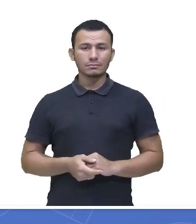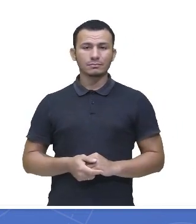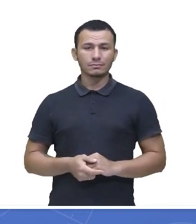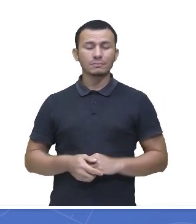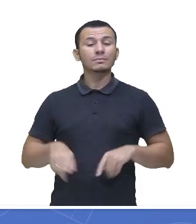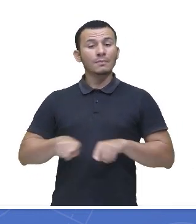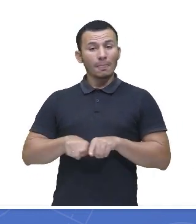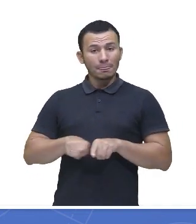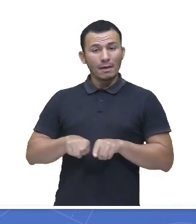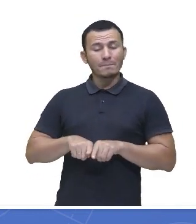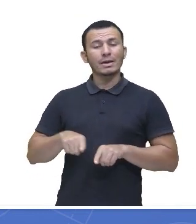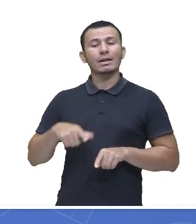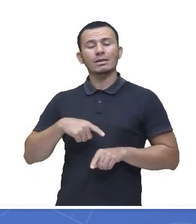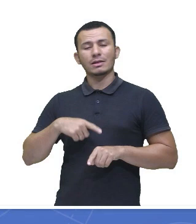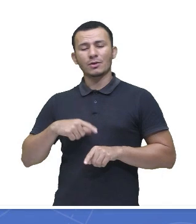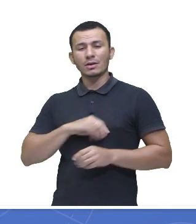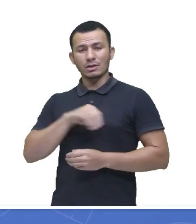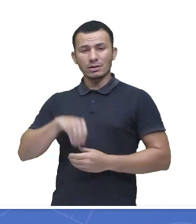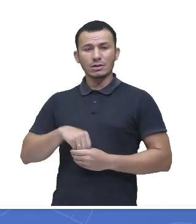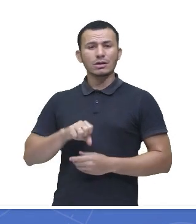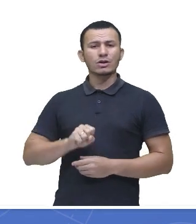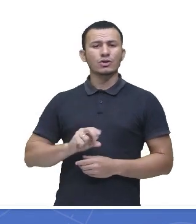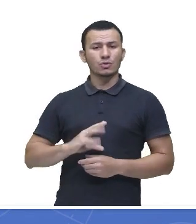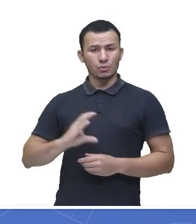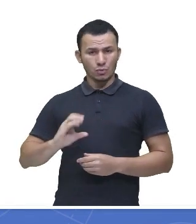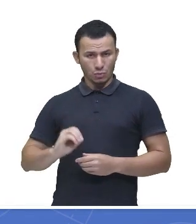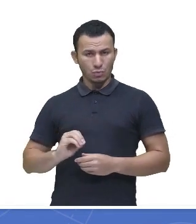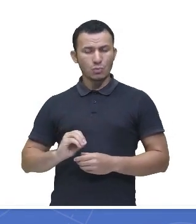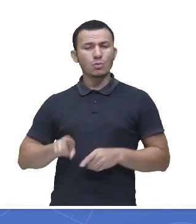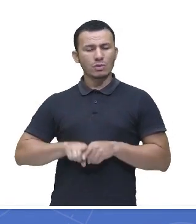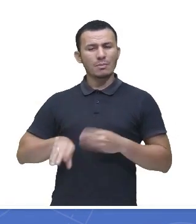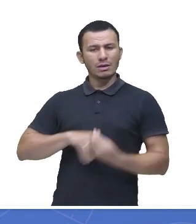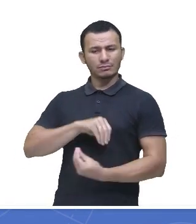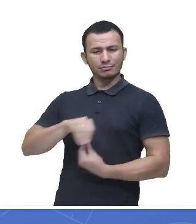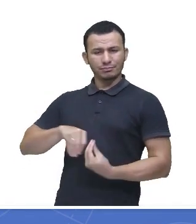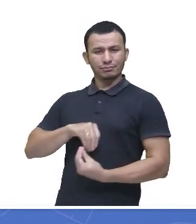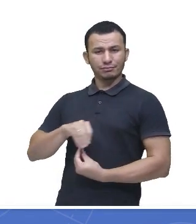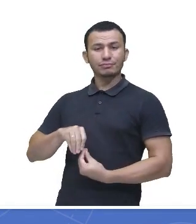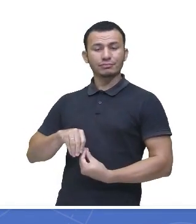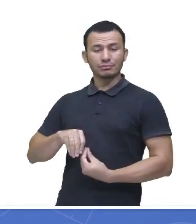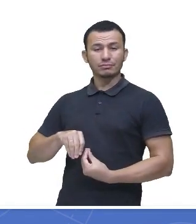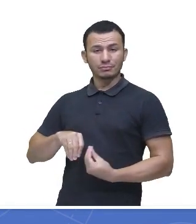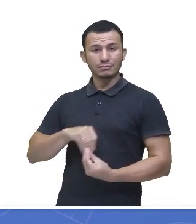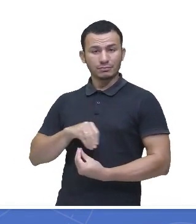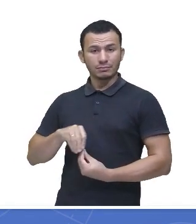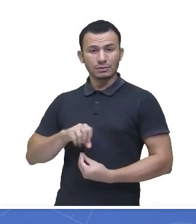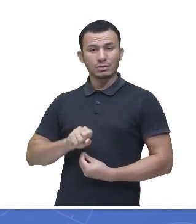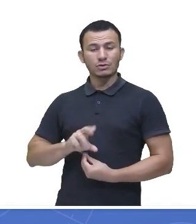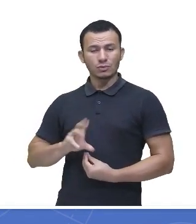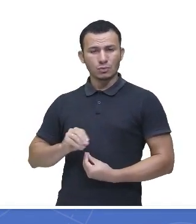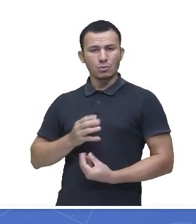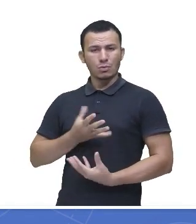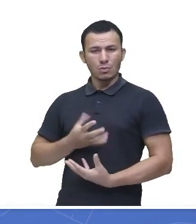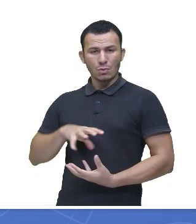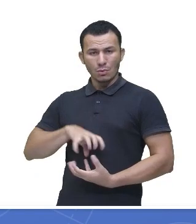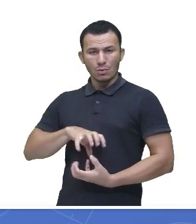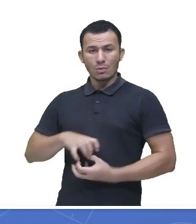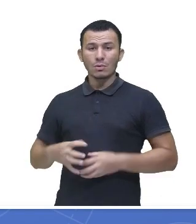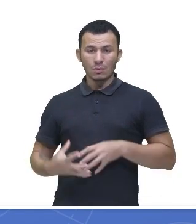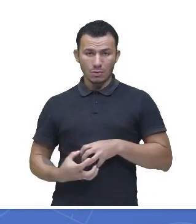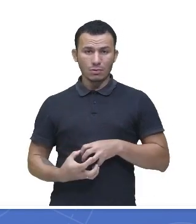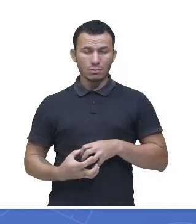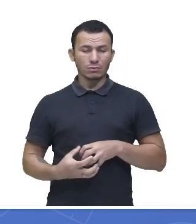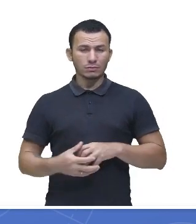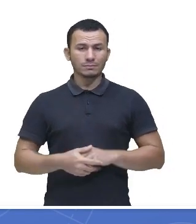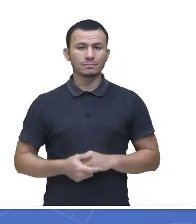receber alguns sucos gástricos, ok? Vai ainda receber, perdão, alguns sucos digestivos, tá? Ele ainda